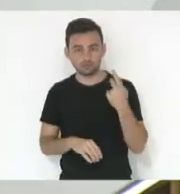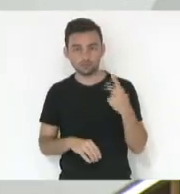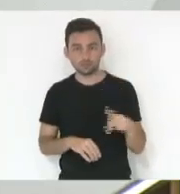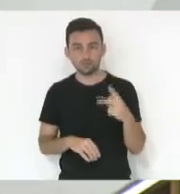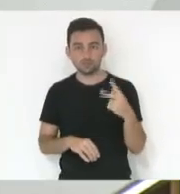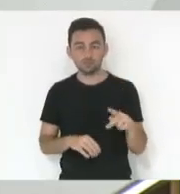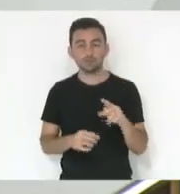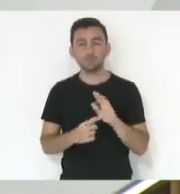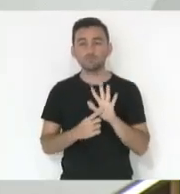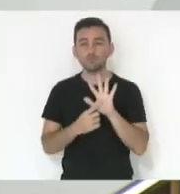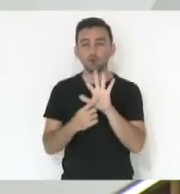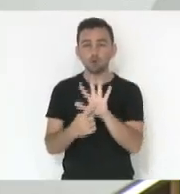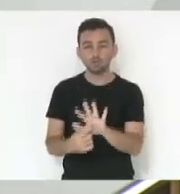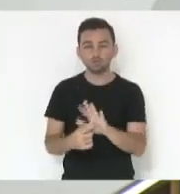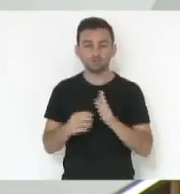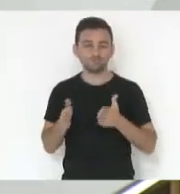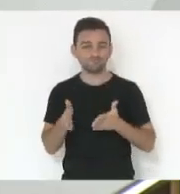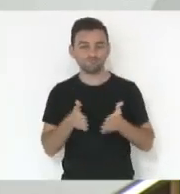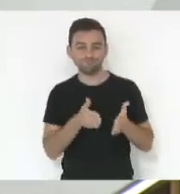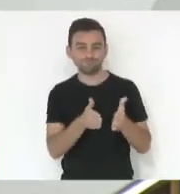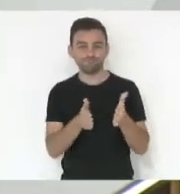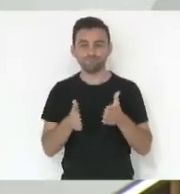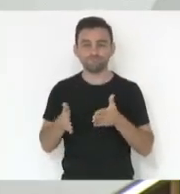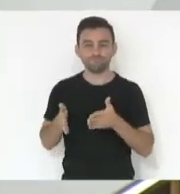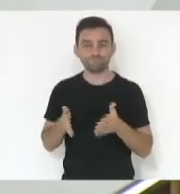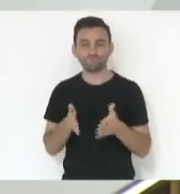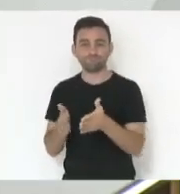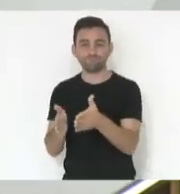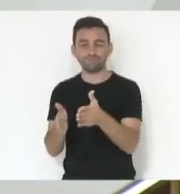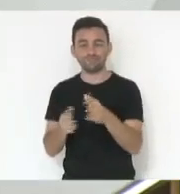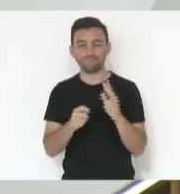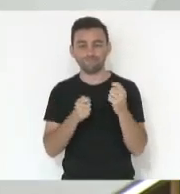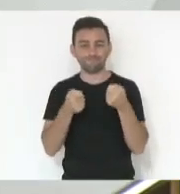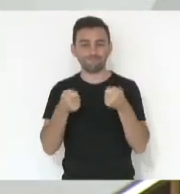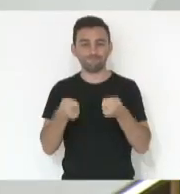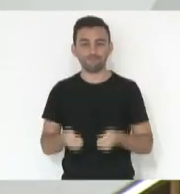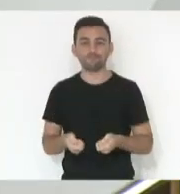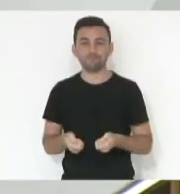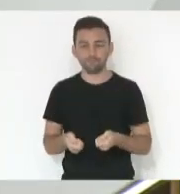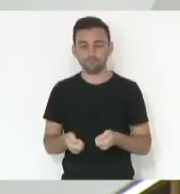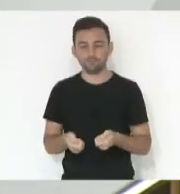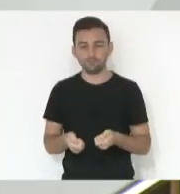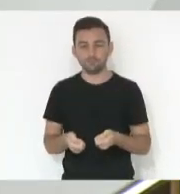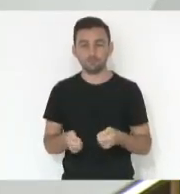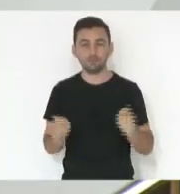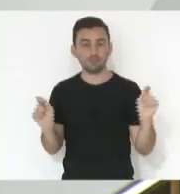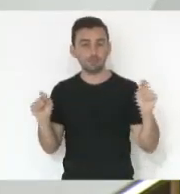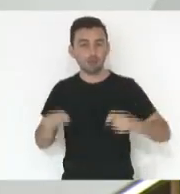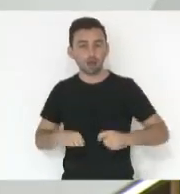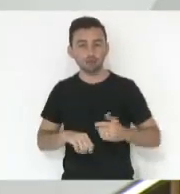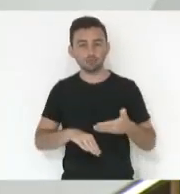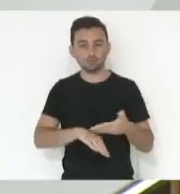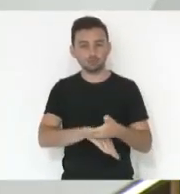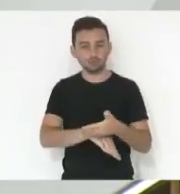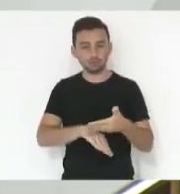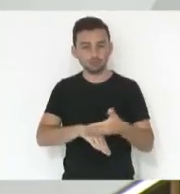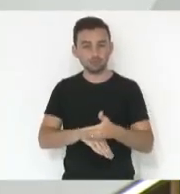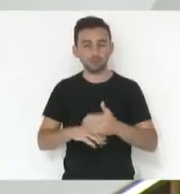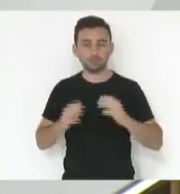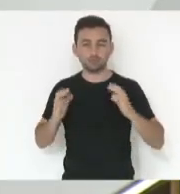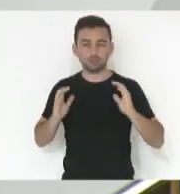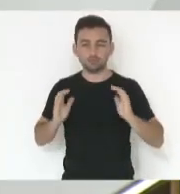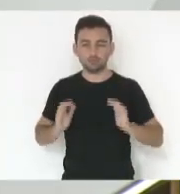apontam caminhos para que se consolide a maior participação dos cidadãos